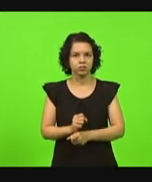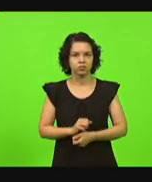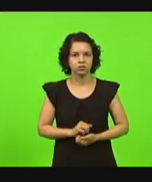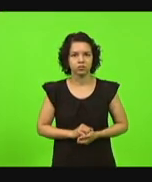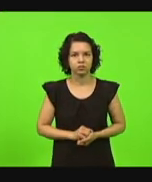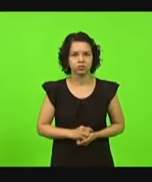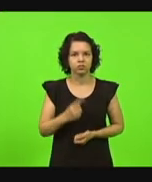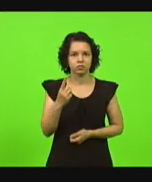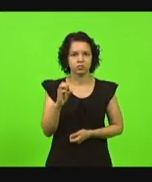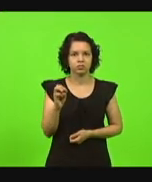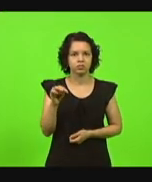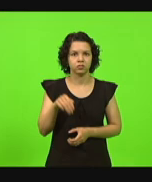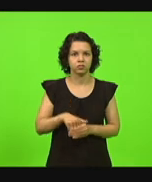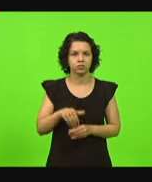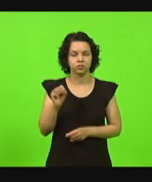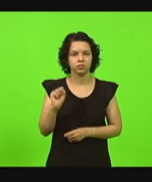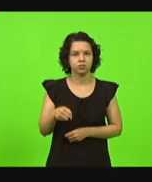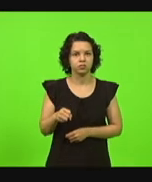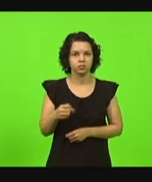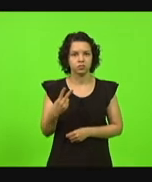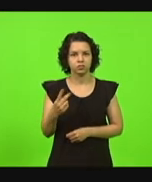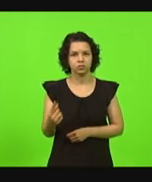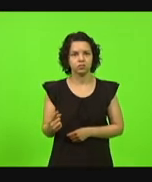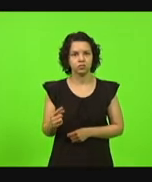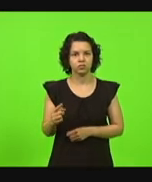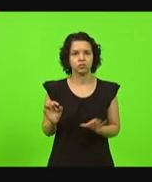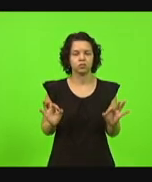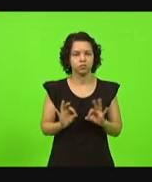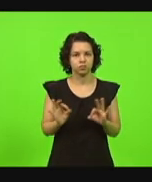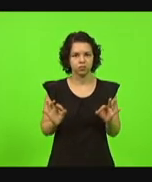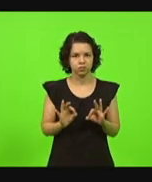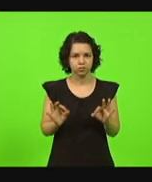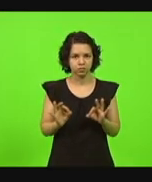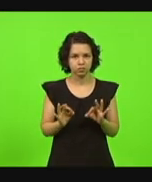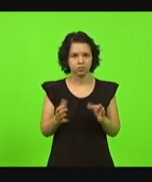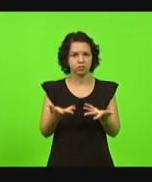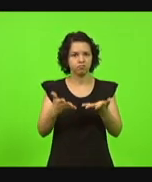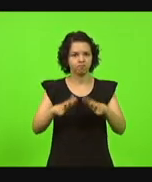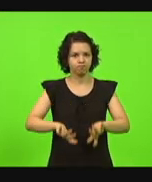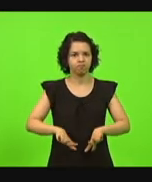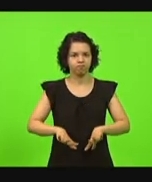10 votos sim, 21 votos não, nenhuma abstenção. Está rejeitado o terceiro destaque.